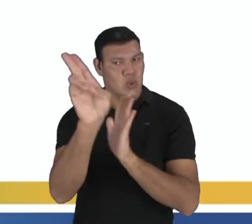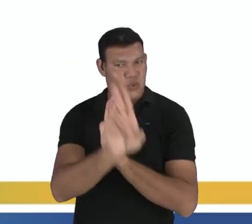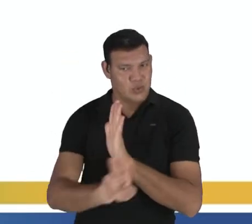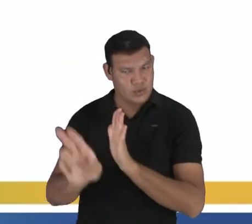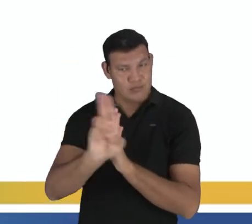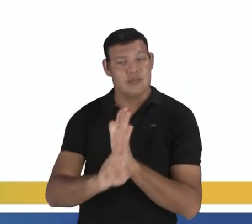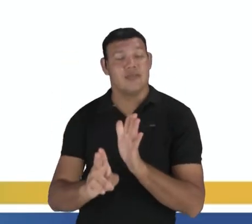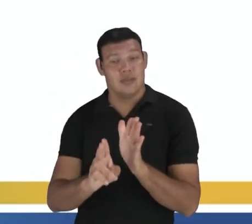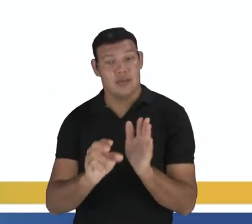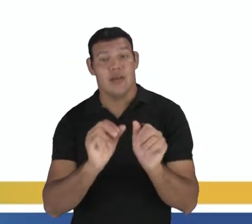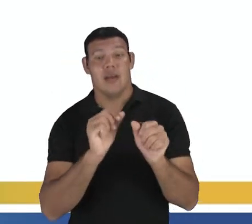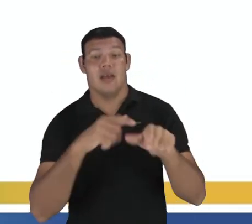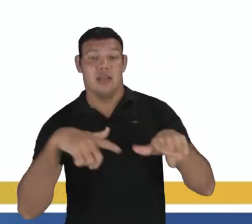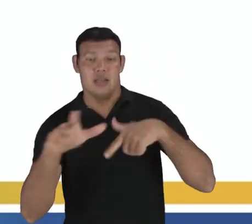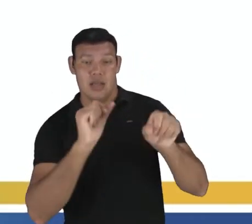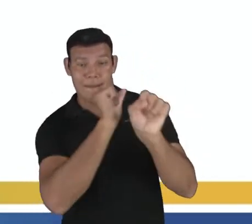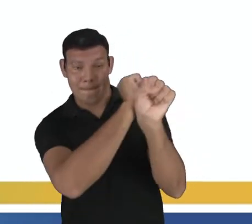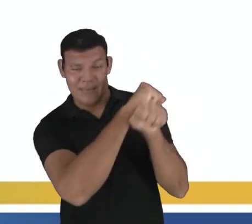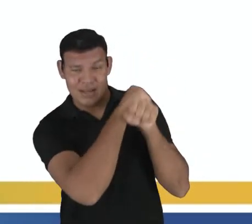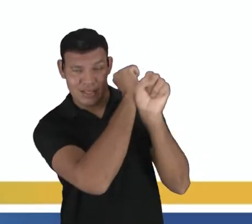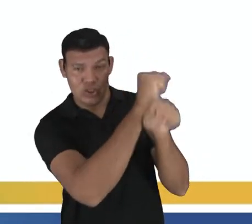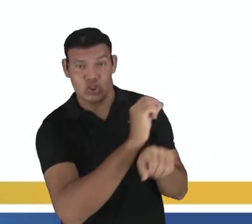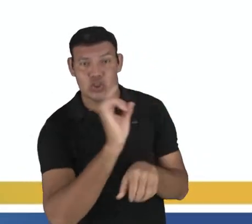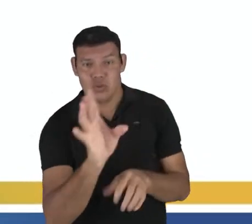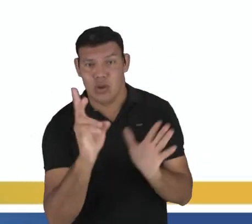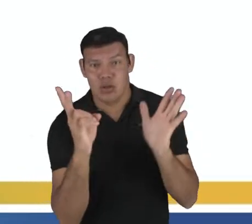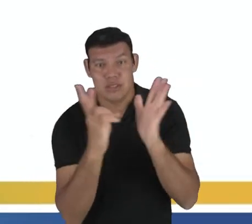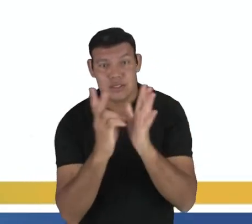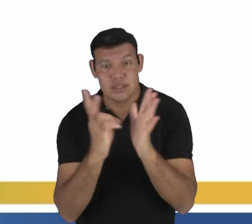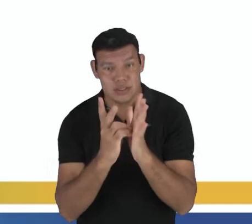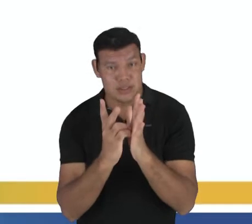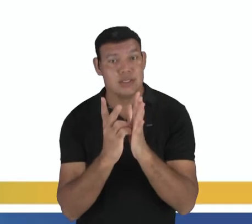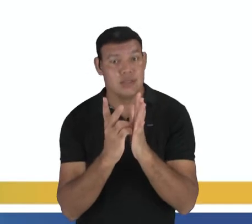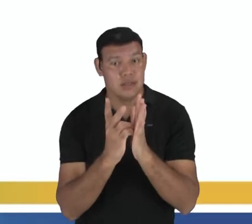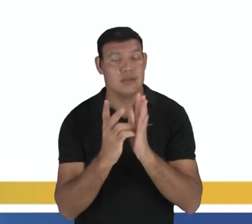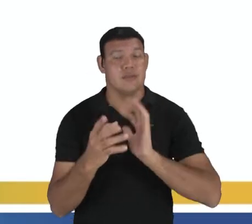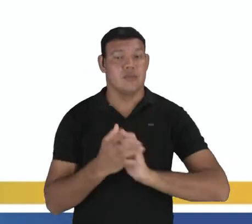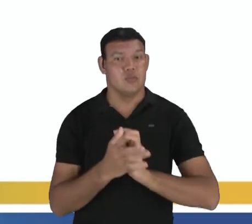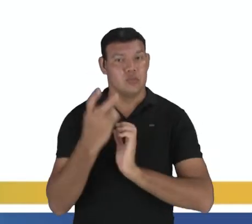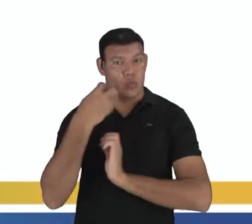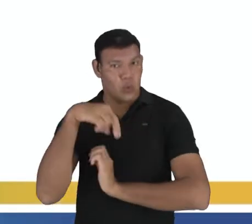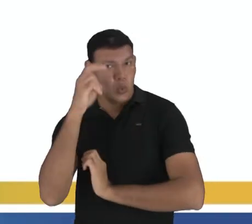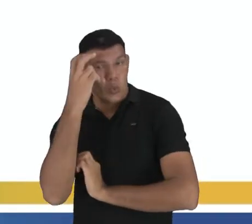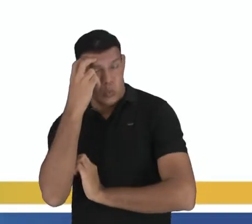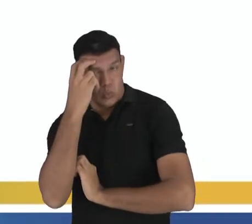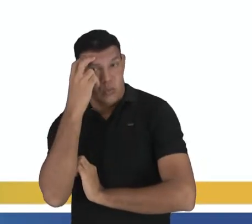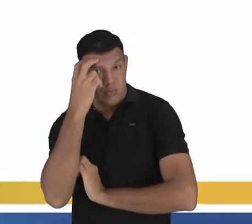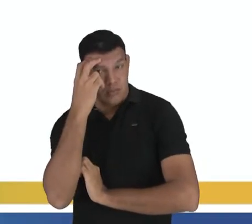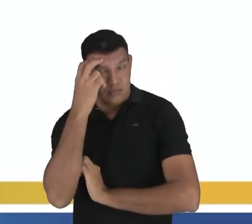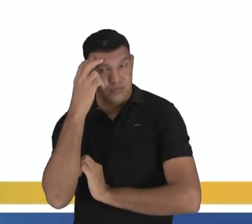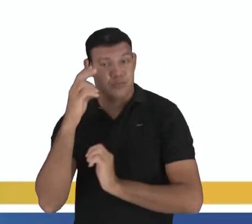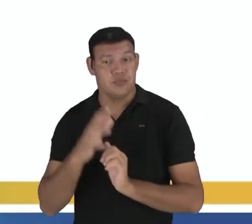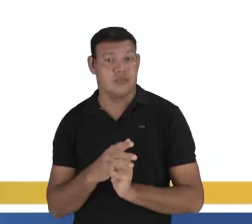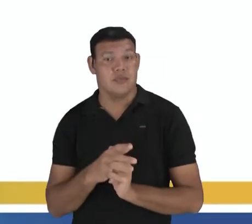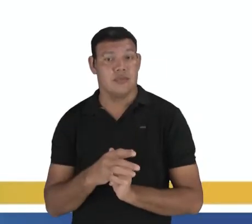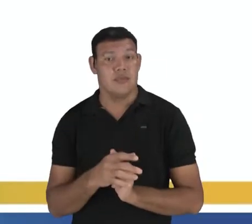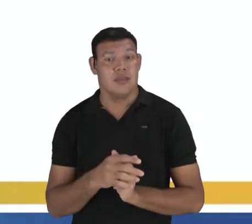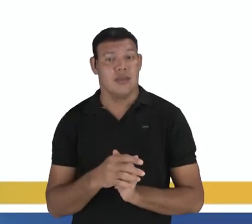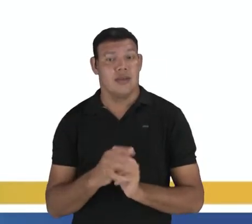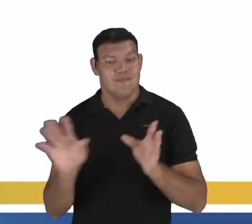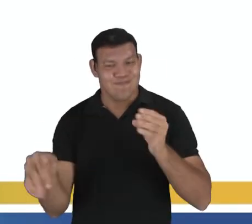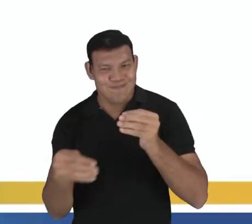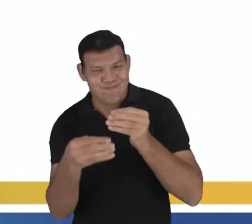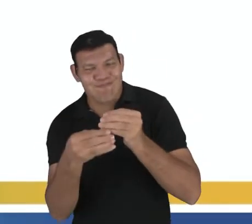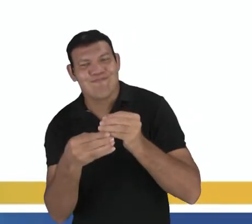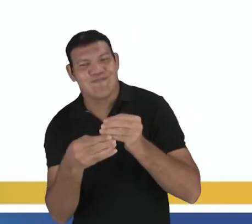utilizados no trabalho escravo. Só que aí os índios, pela questão cultural, né, essa implementação